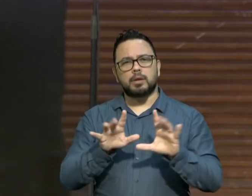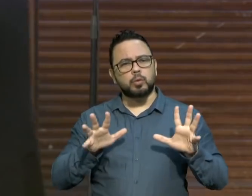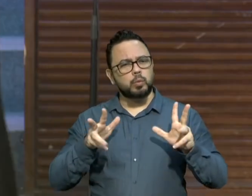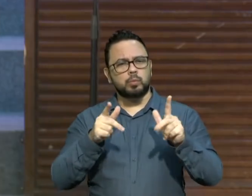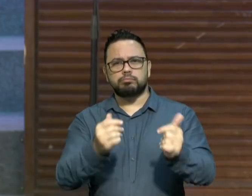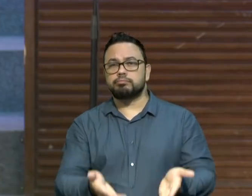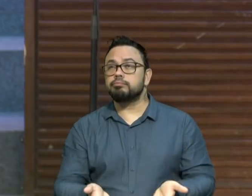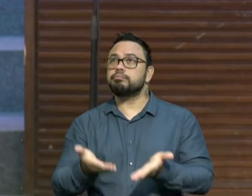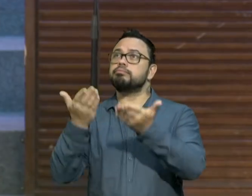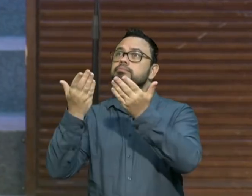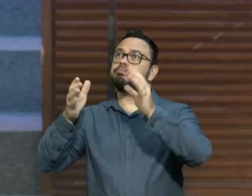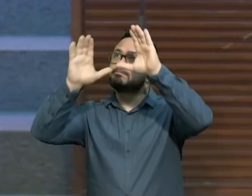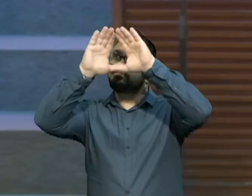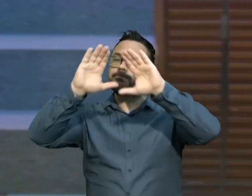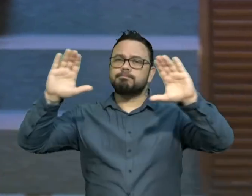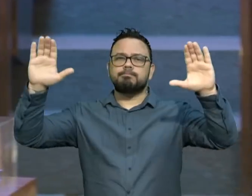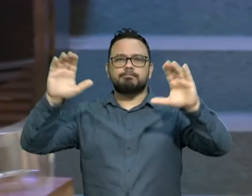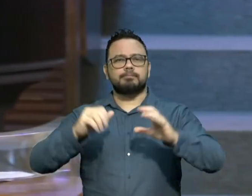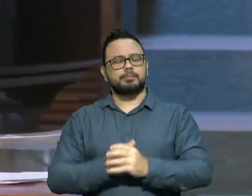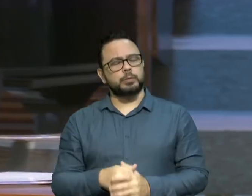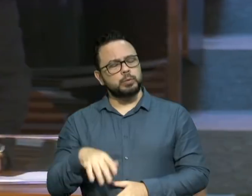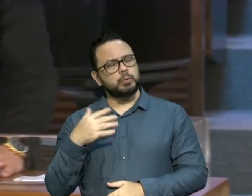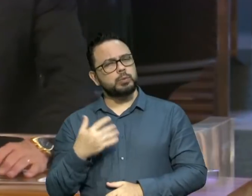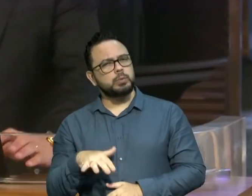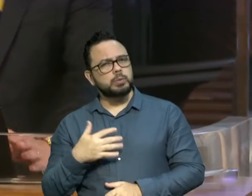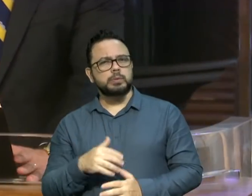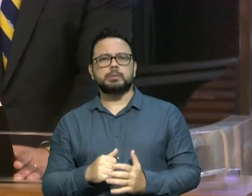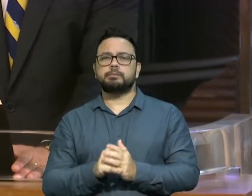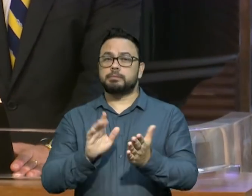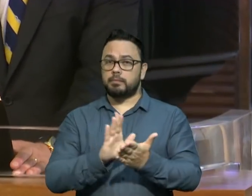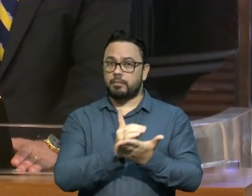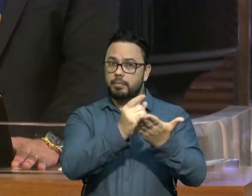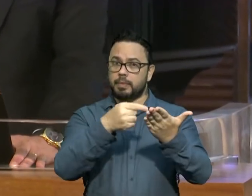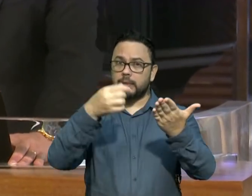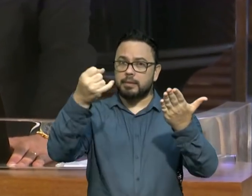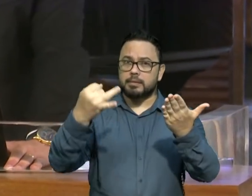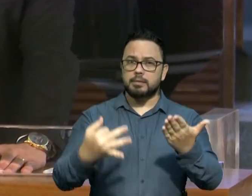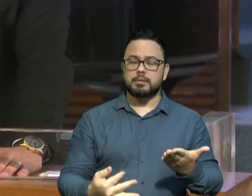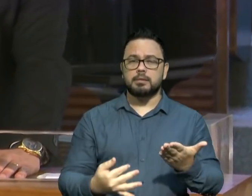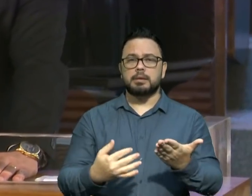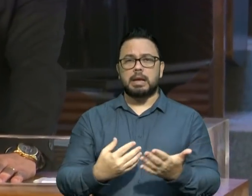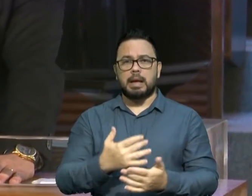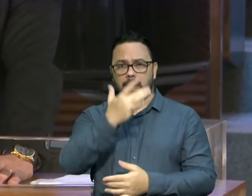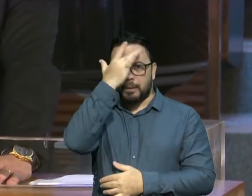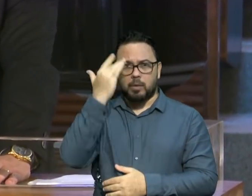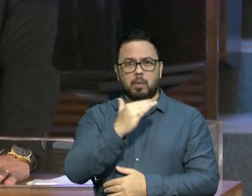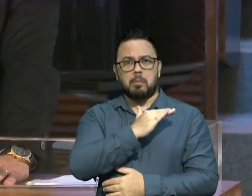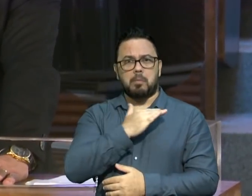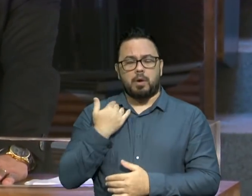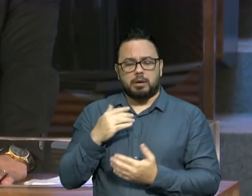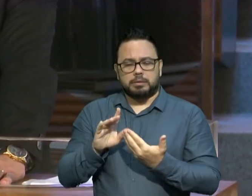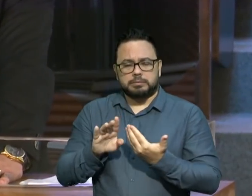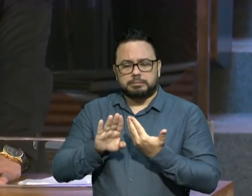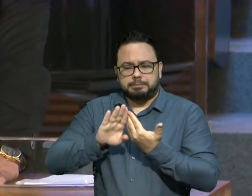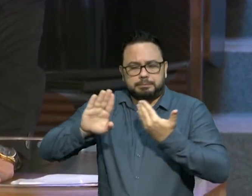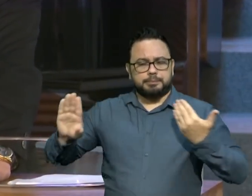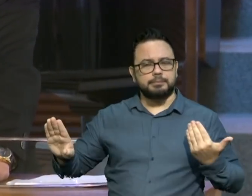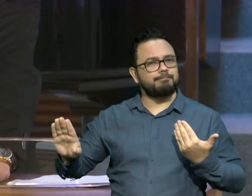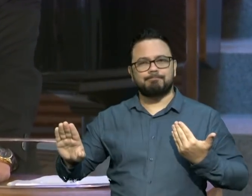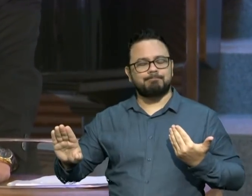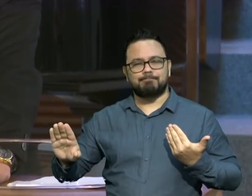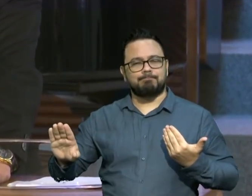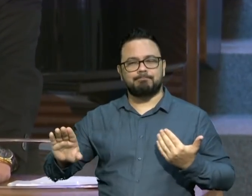Glória celestial E aí irmãos queridos a Bíblia diz a morte não separa o Cristão de Cristo os